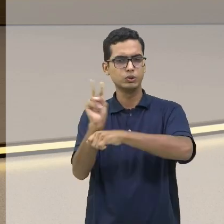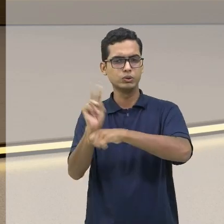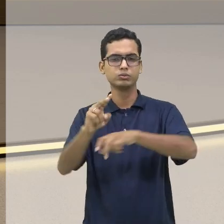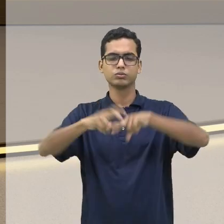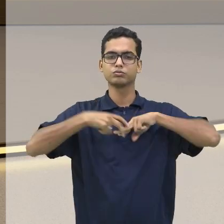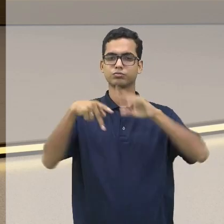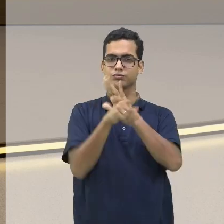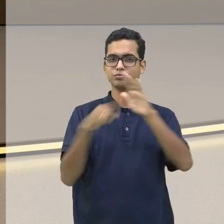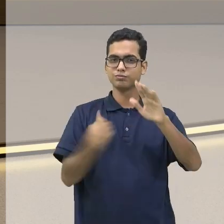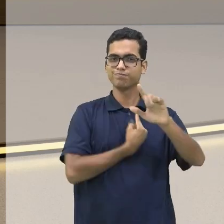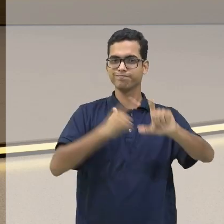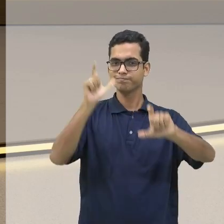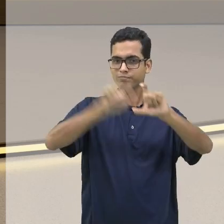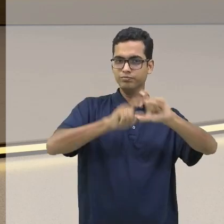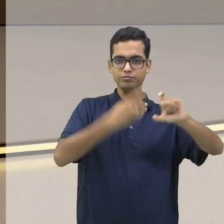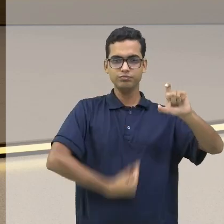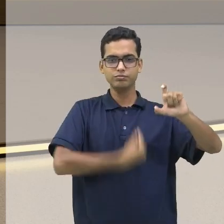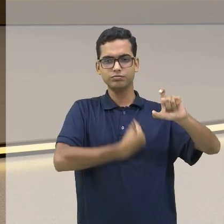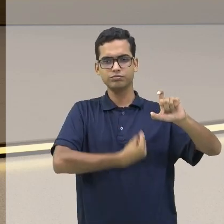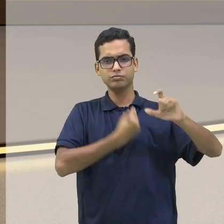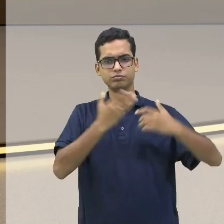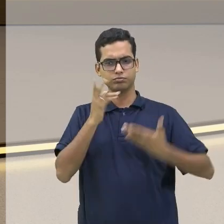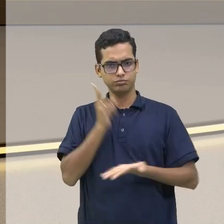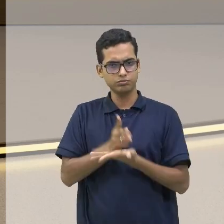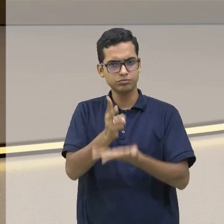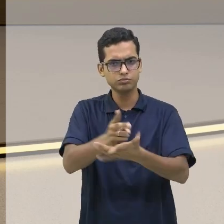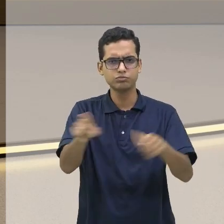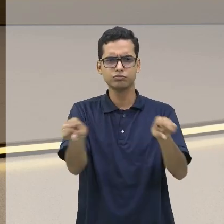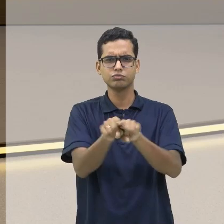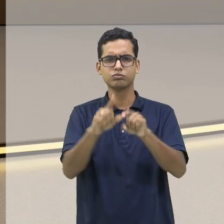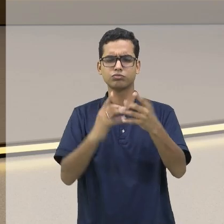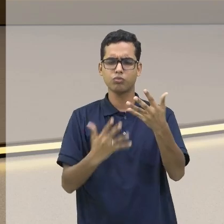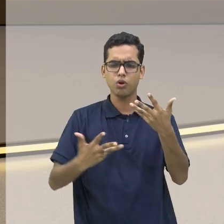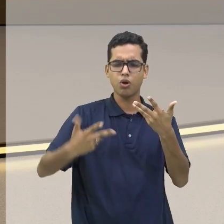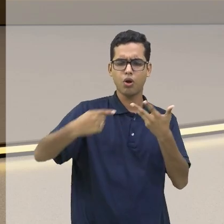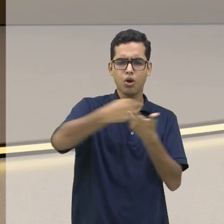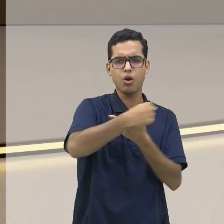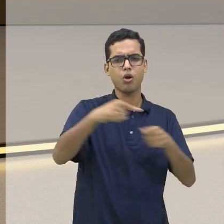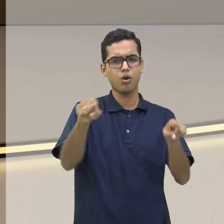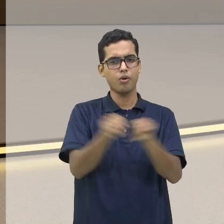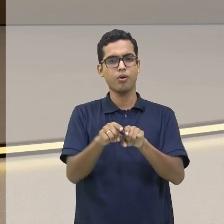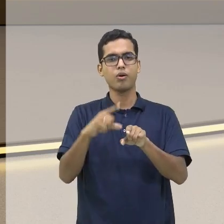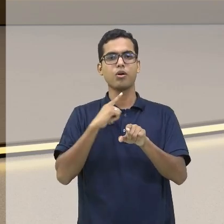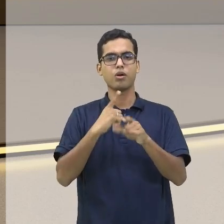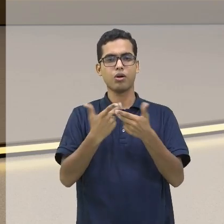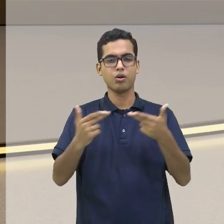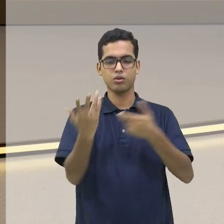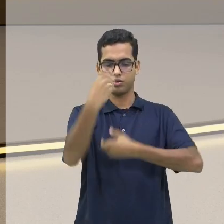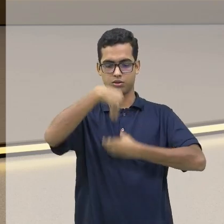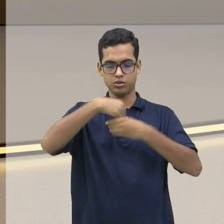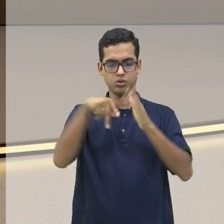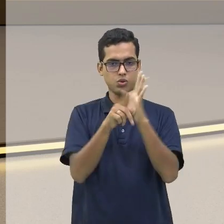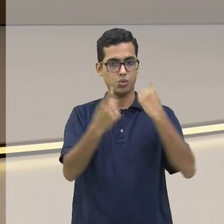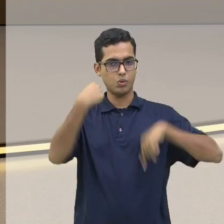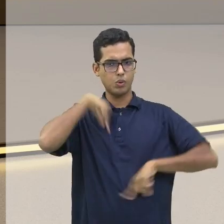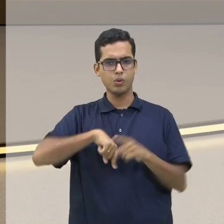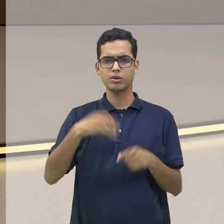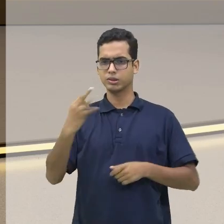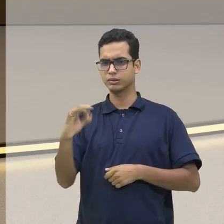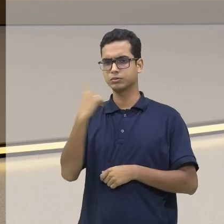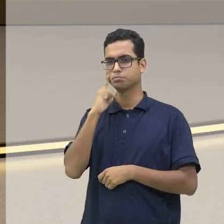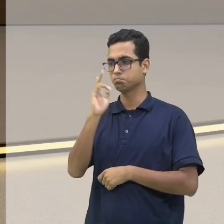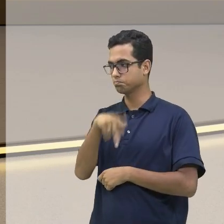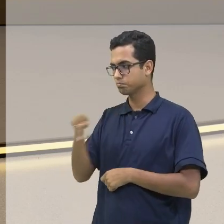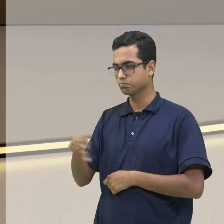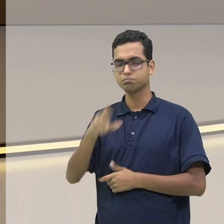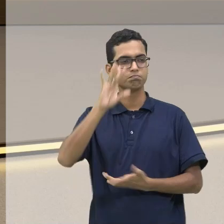dela para a nossa sobrevivência, e ela realiza diversas funções no nosso corpo. Não é mesmo, Darlinda? É